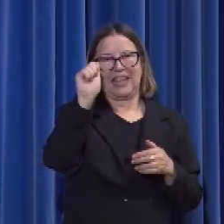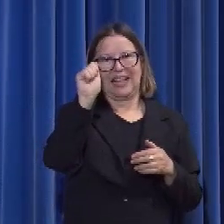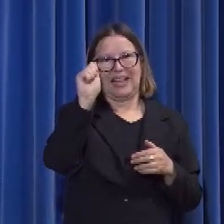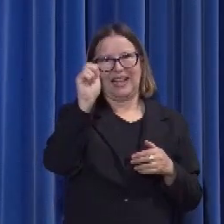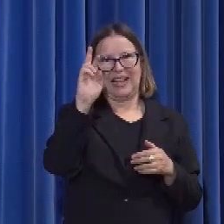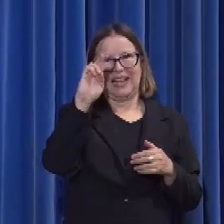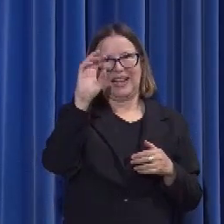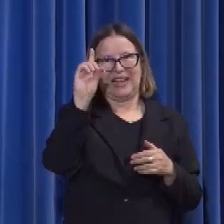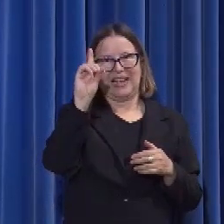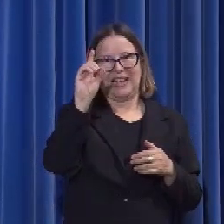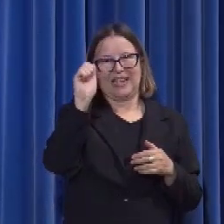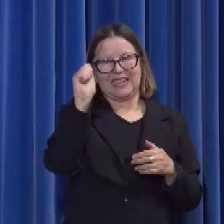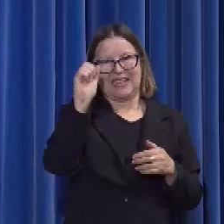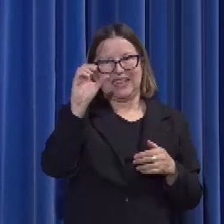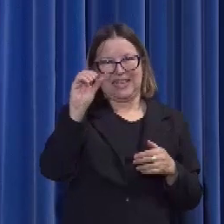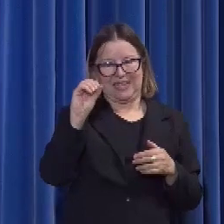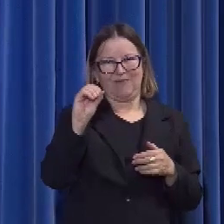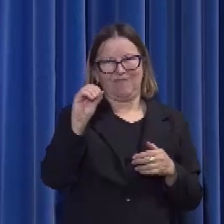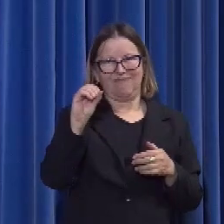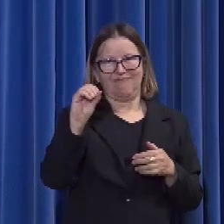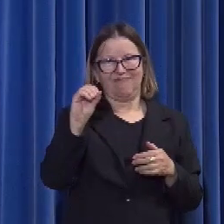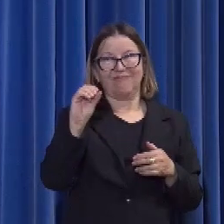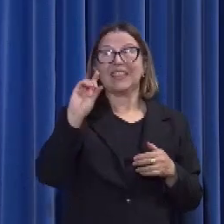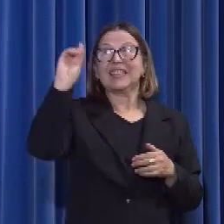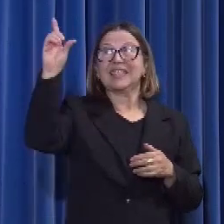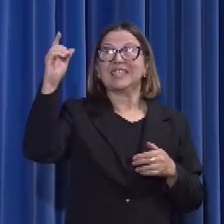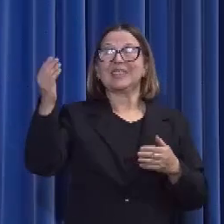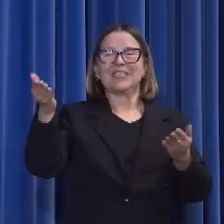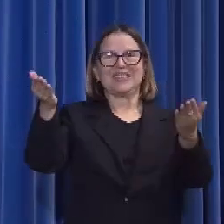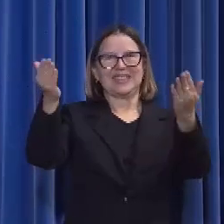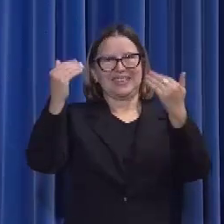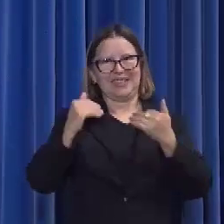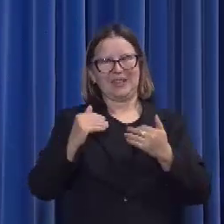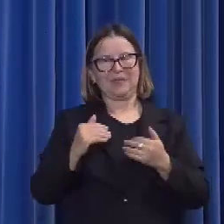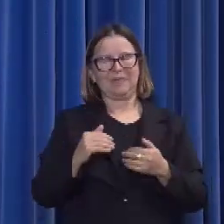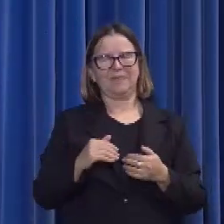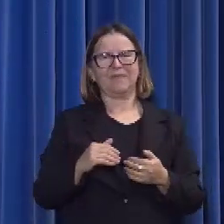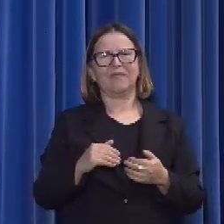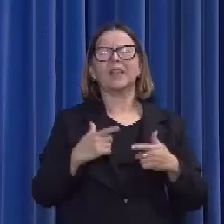onde? Para onde que nós estamos olhando?